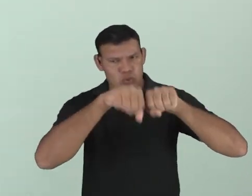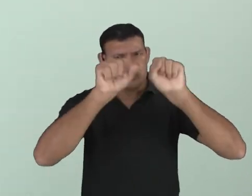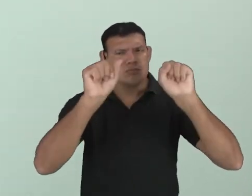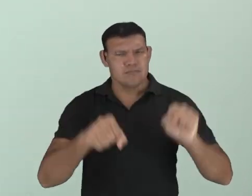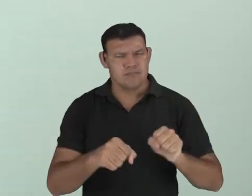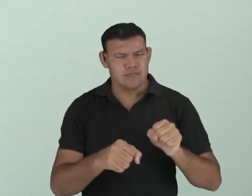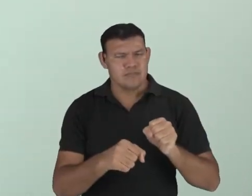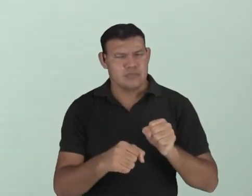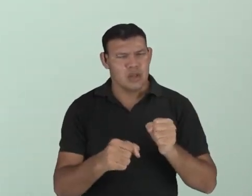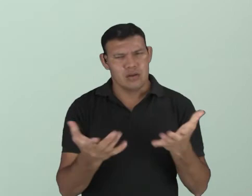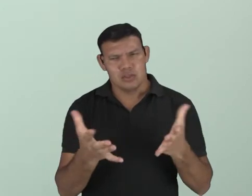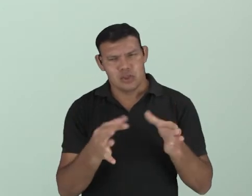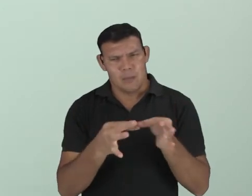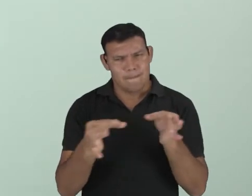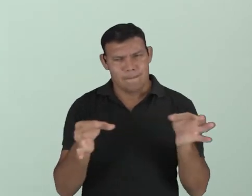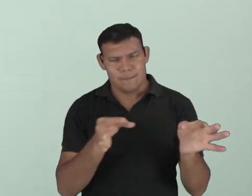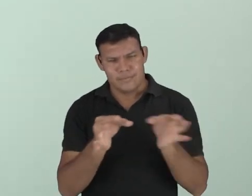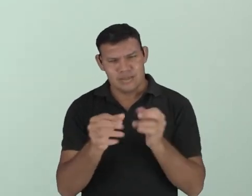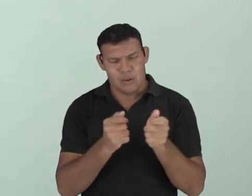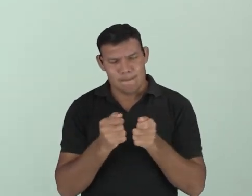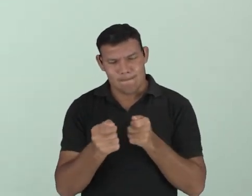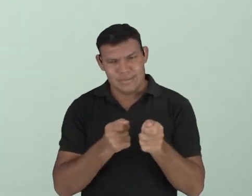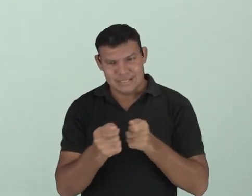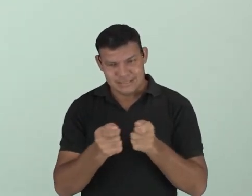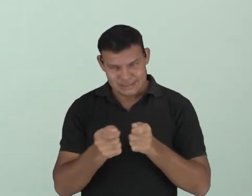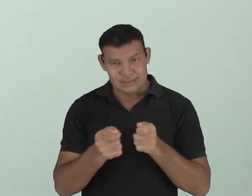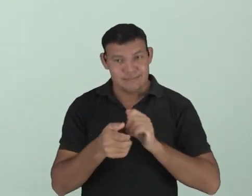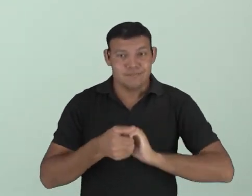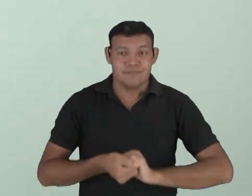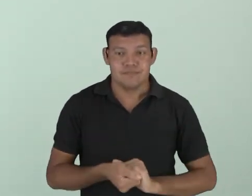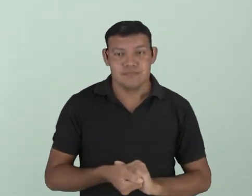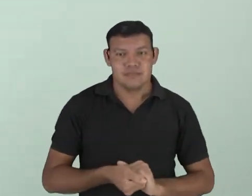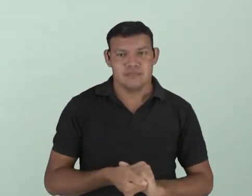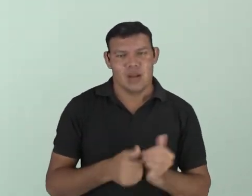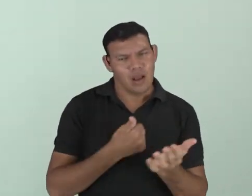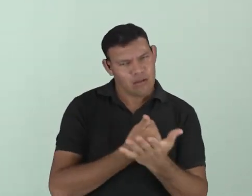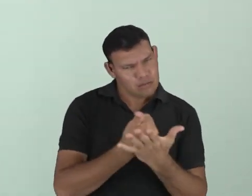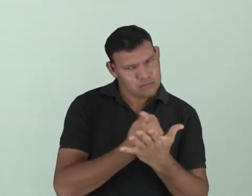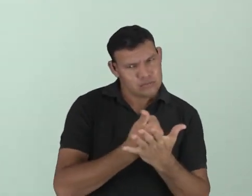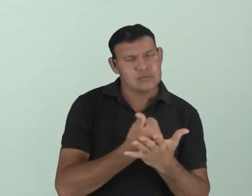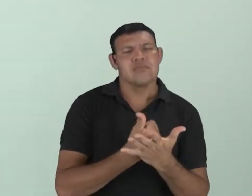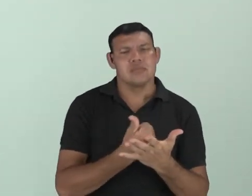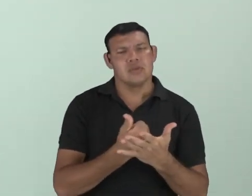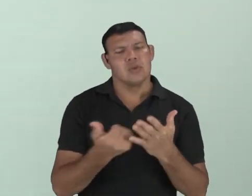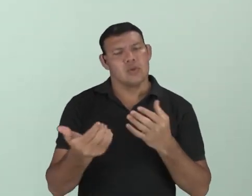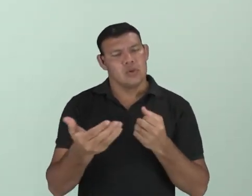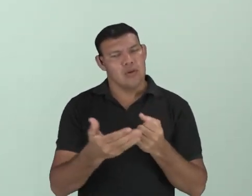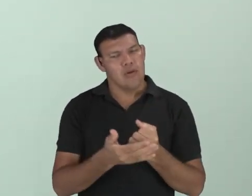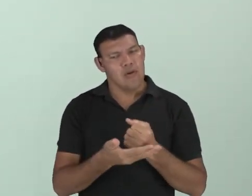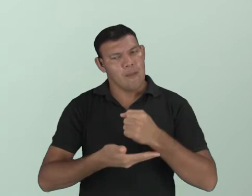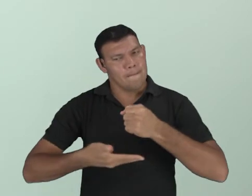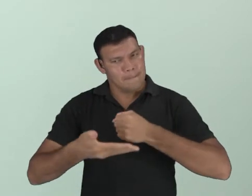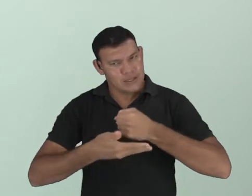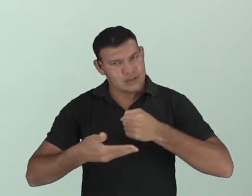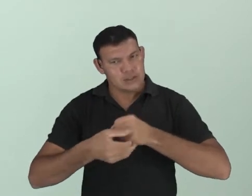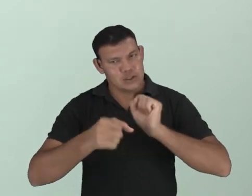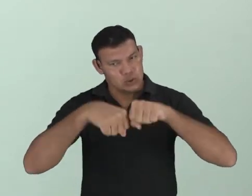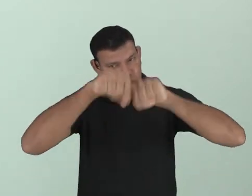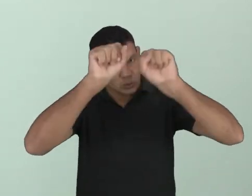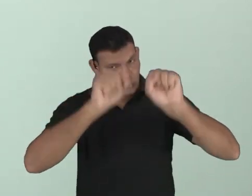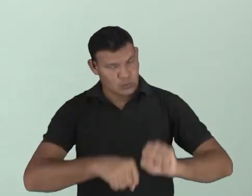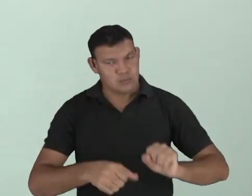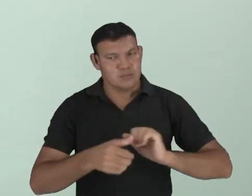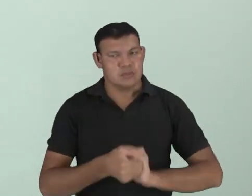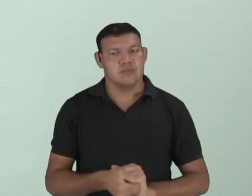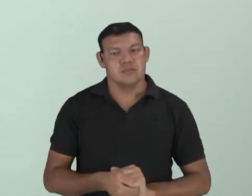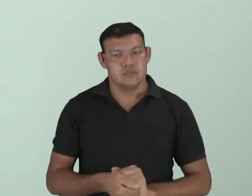de autorregulação e autocontrole para que as ações da pessoa sejam baseadas em todo esse sistema